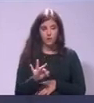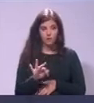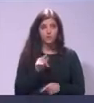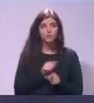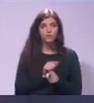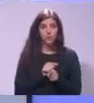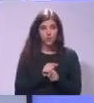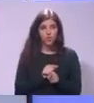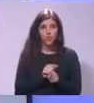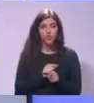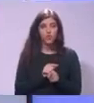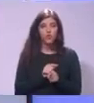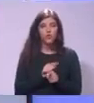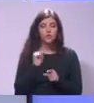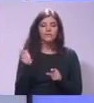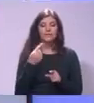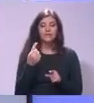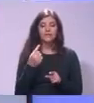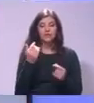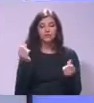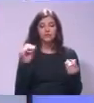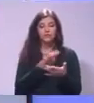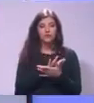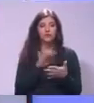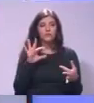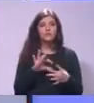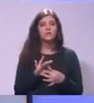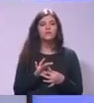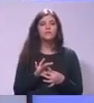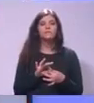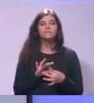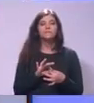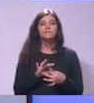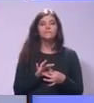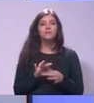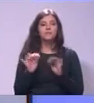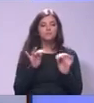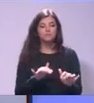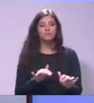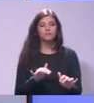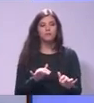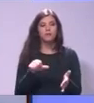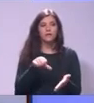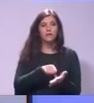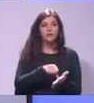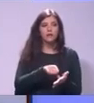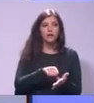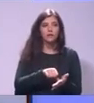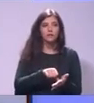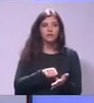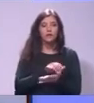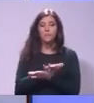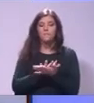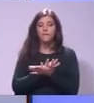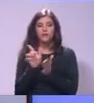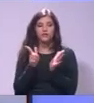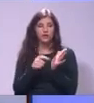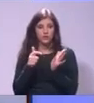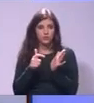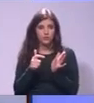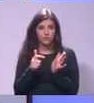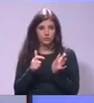mesmo tempo estavam a dar notícias sobre o ataque iraniano azuis nos estados unidos no